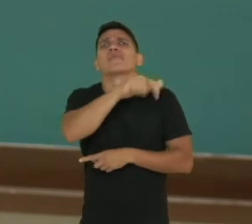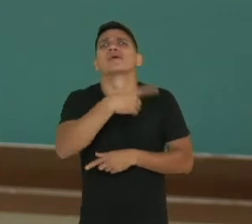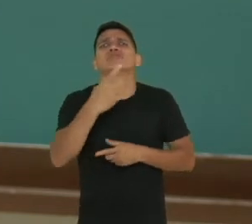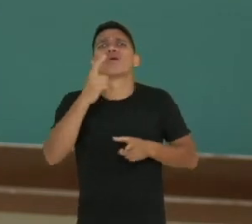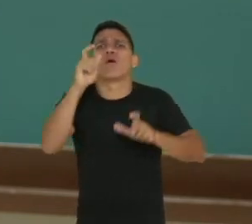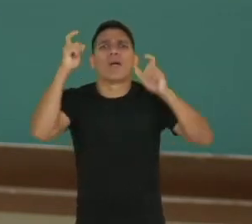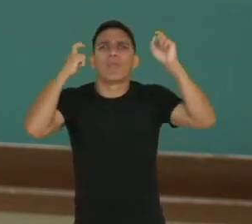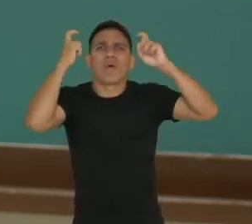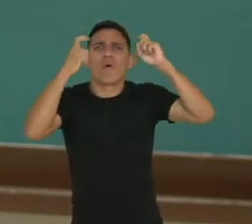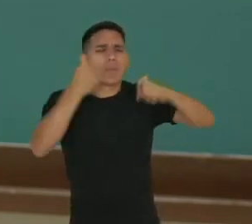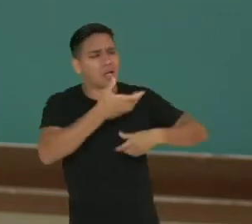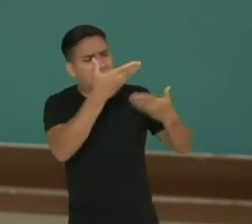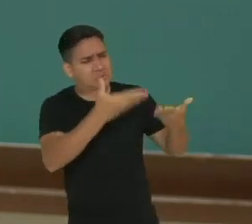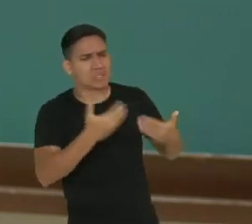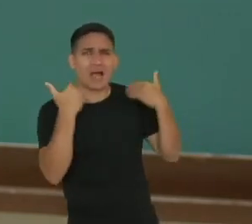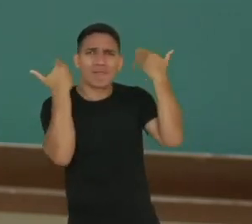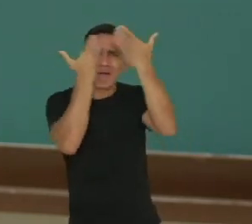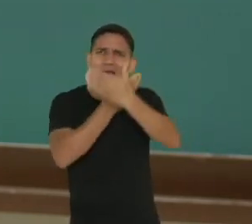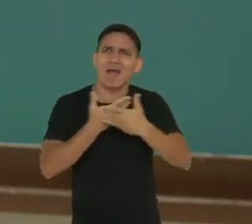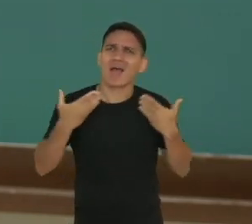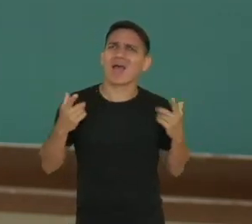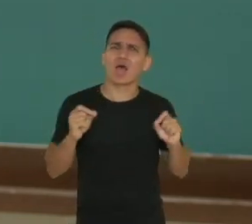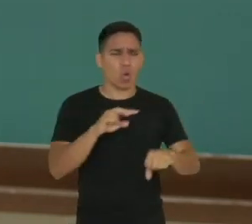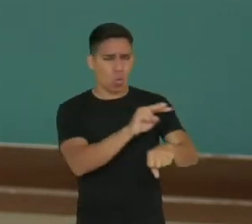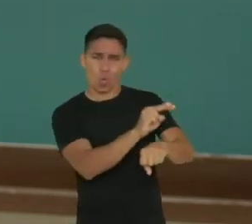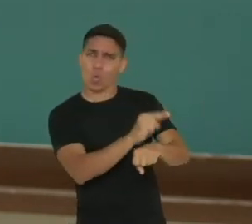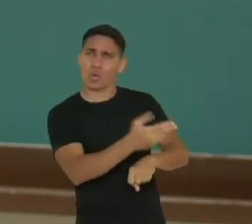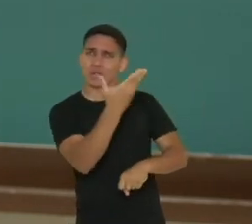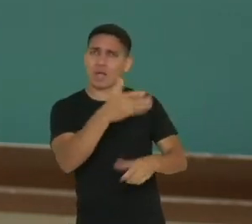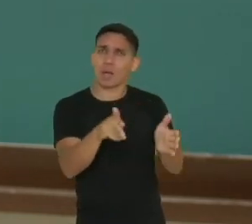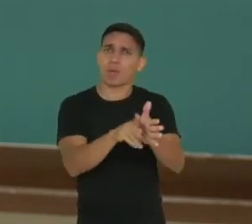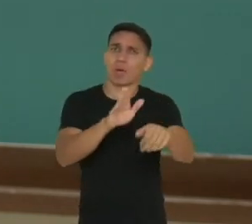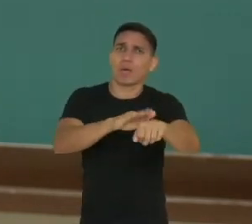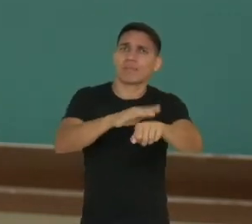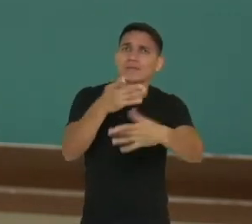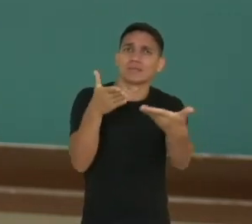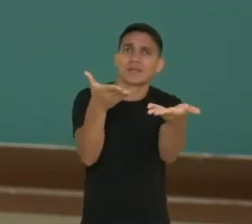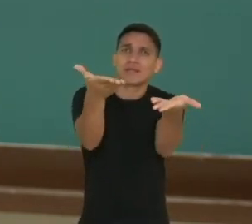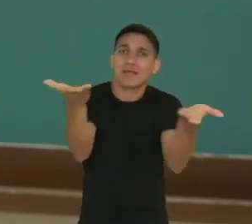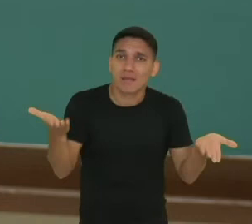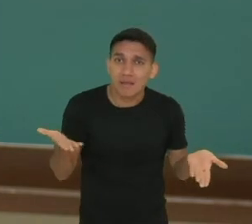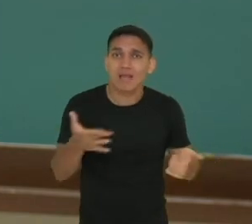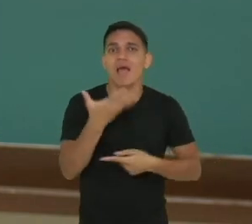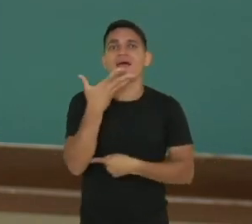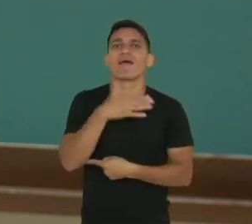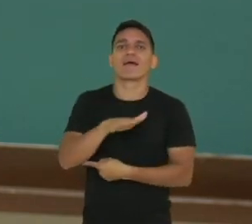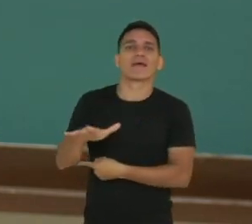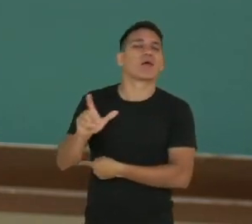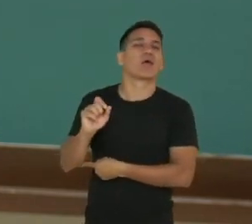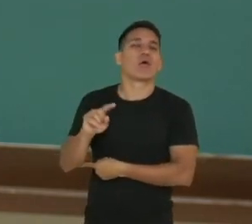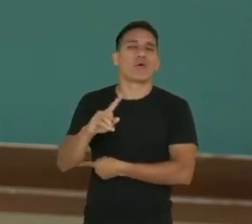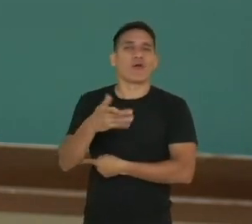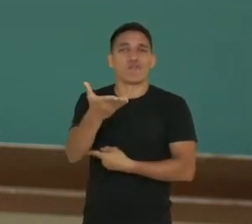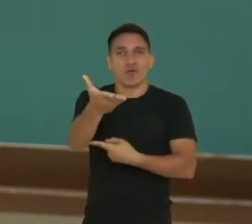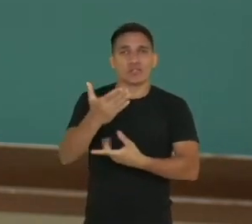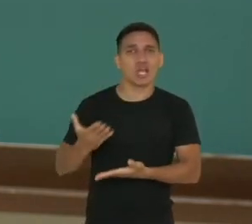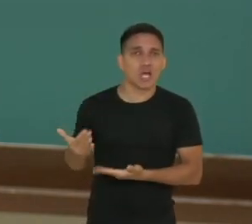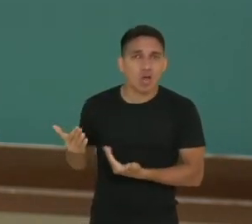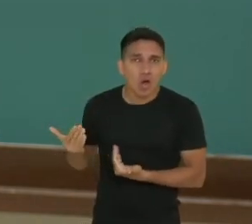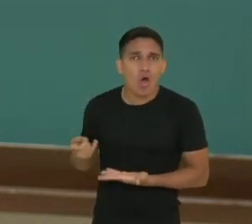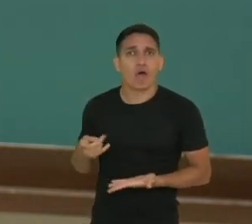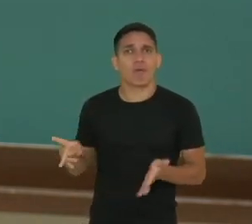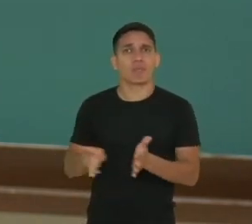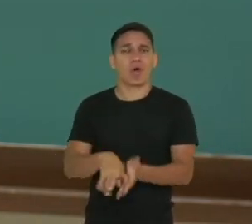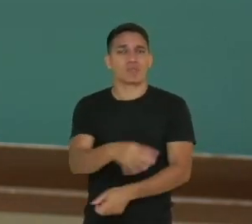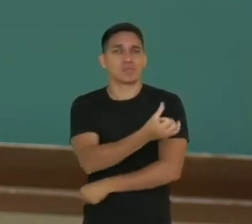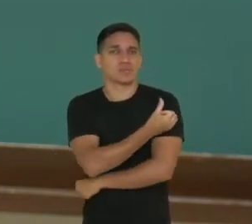com a sua aparência, né? Cuidado com você, especificamente, com você criança, com você adolescente aí do 6º